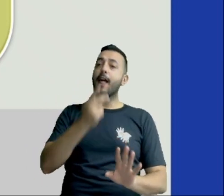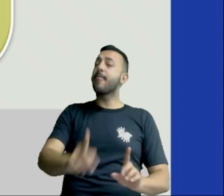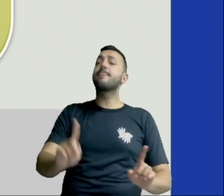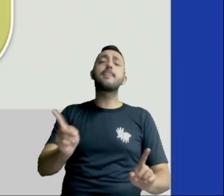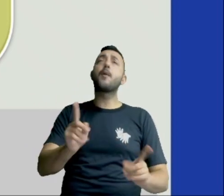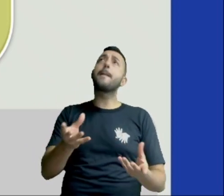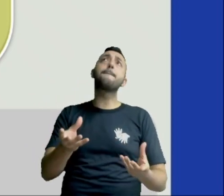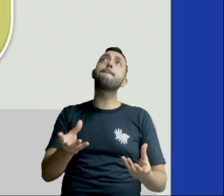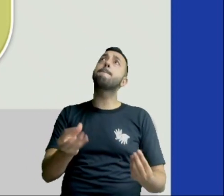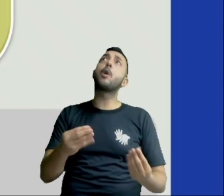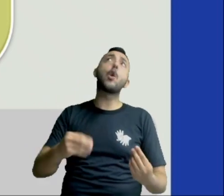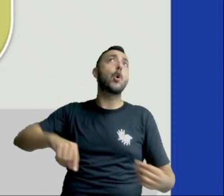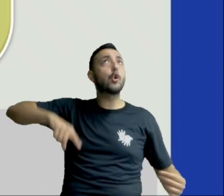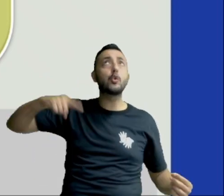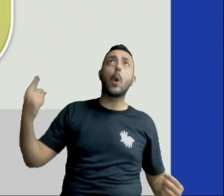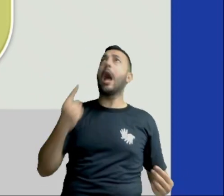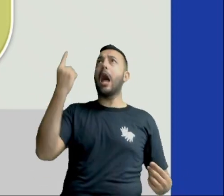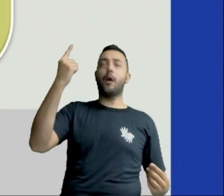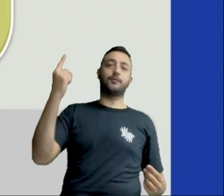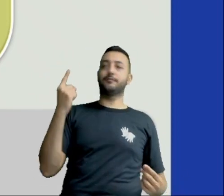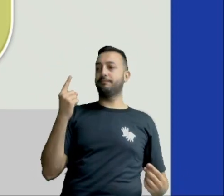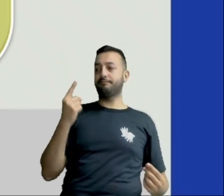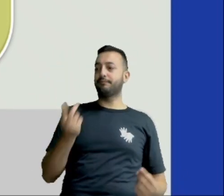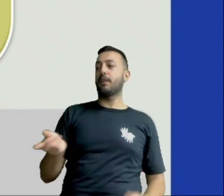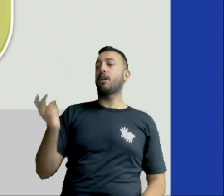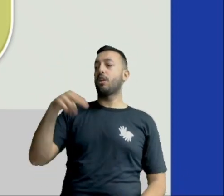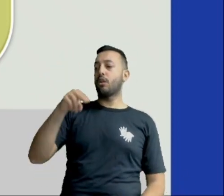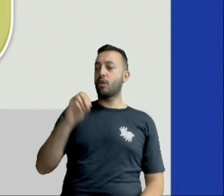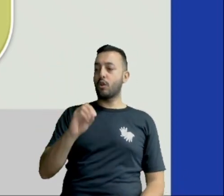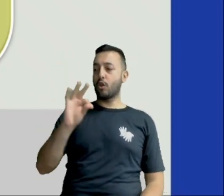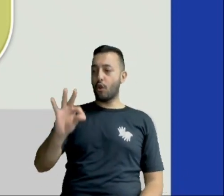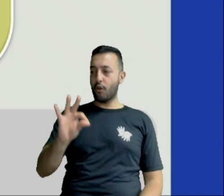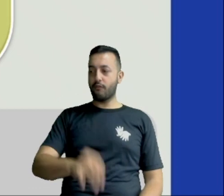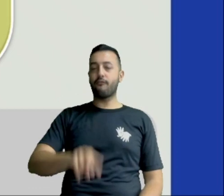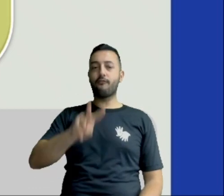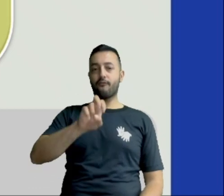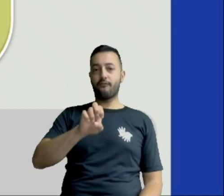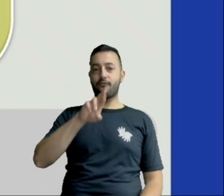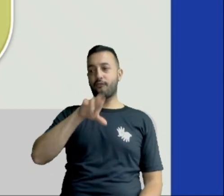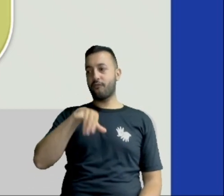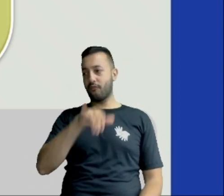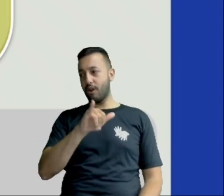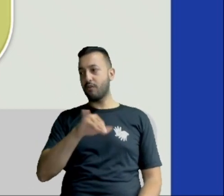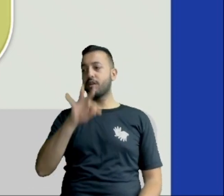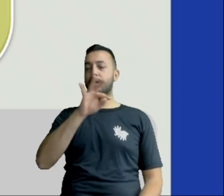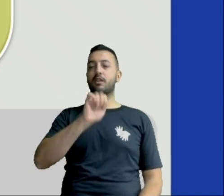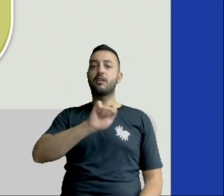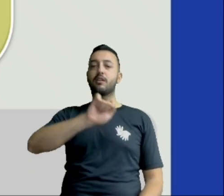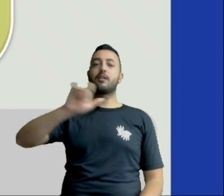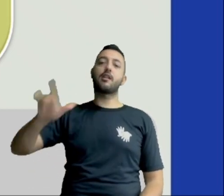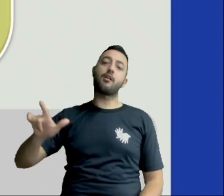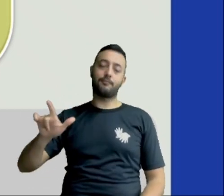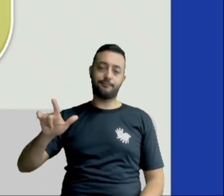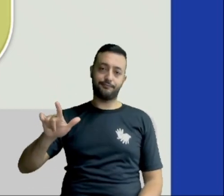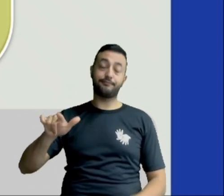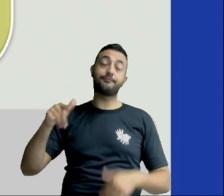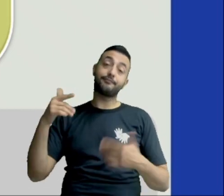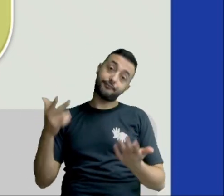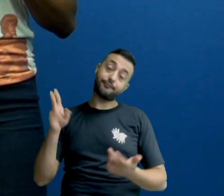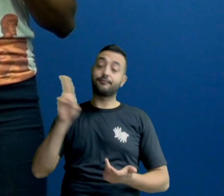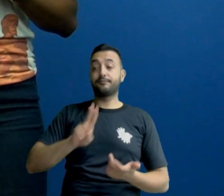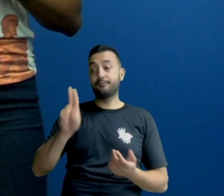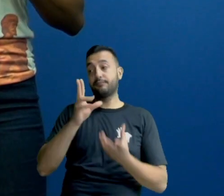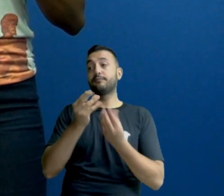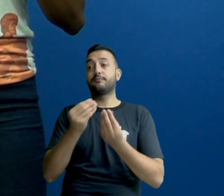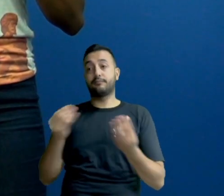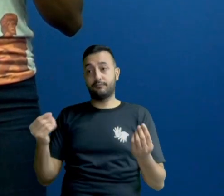muito alto ou muito alta. Not very tall. Essas expressões aí são muito utilizadas